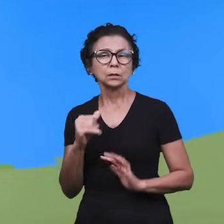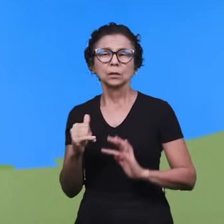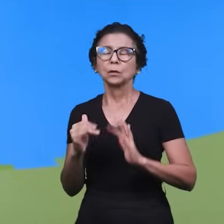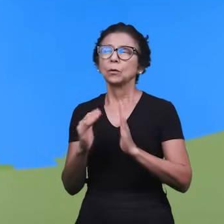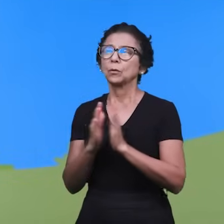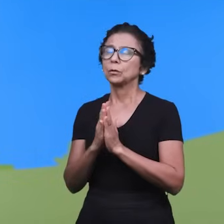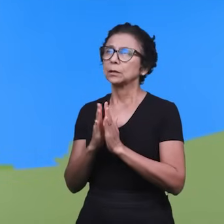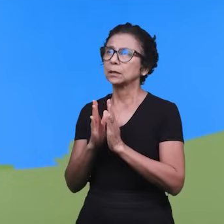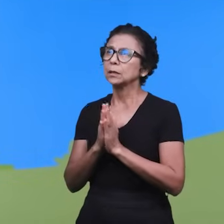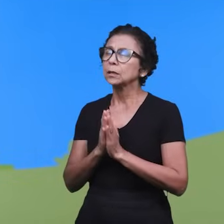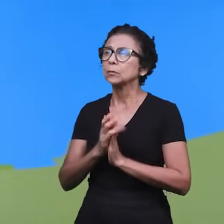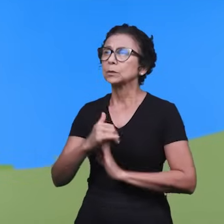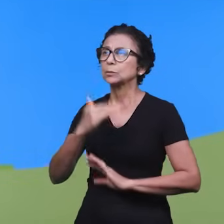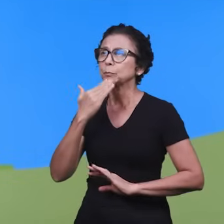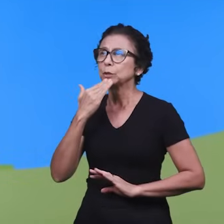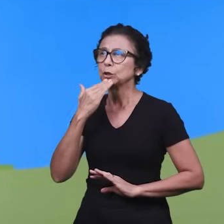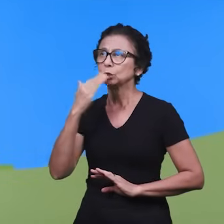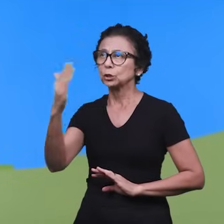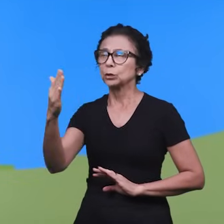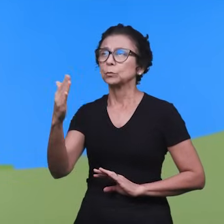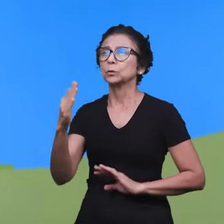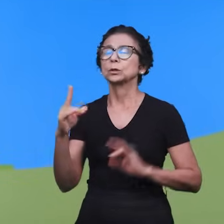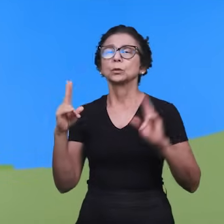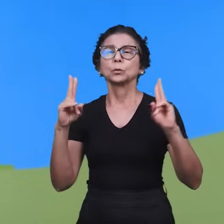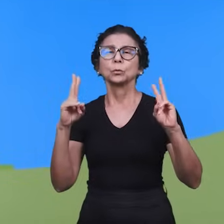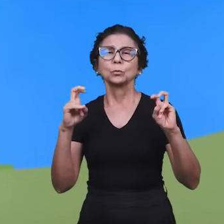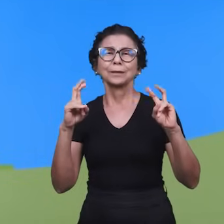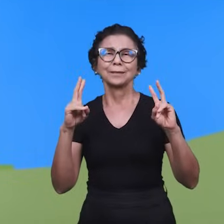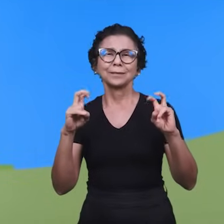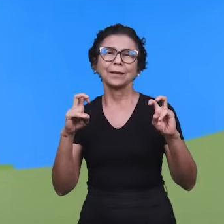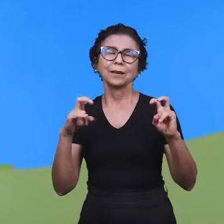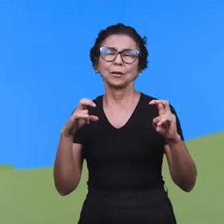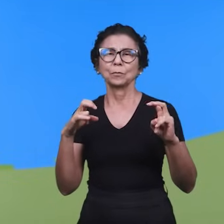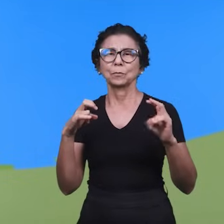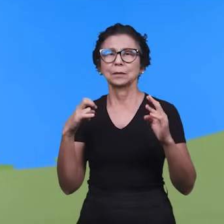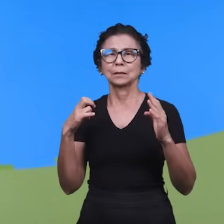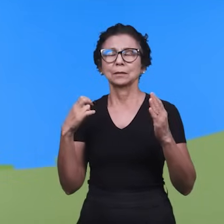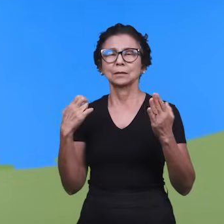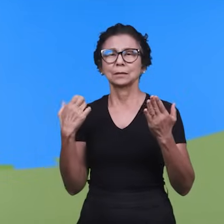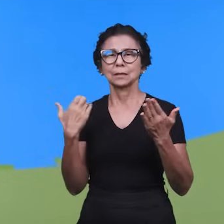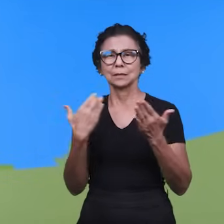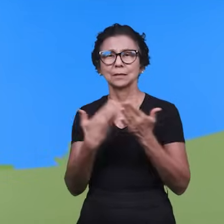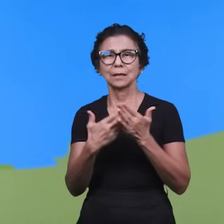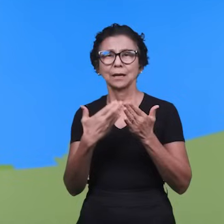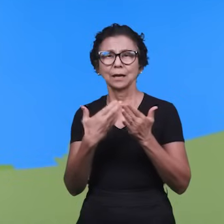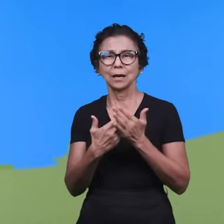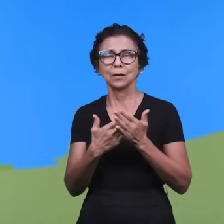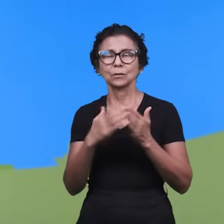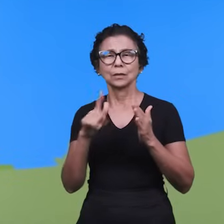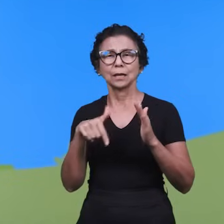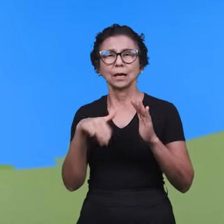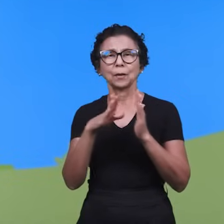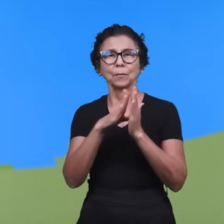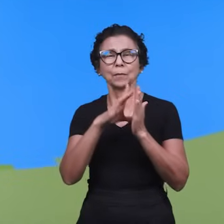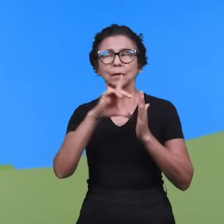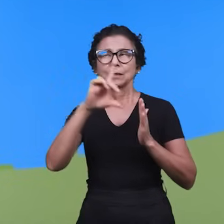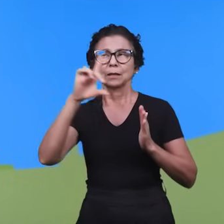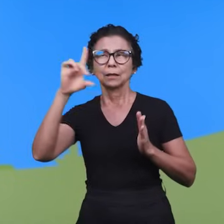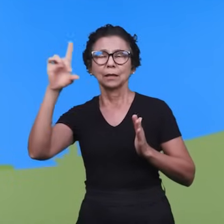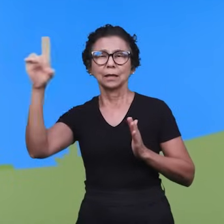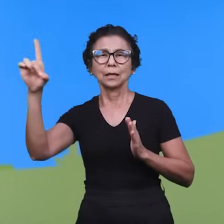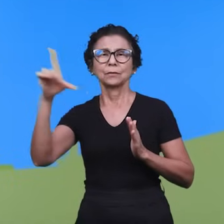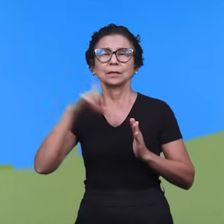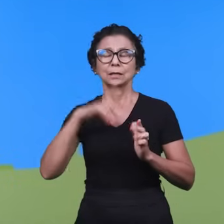Tua palavra, os louvores, o tema desse encontro que é a palavra de Deus, essa palavra de